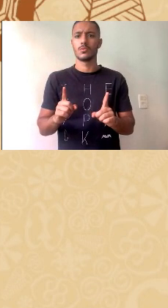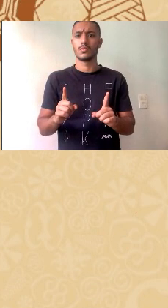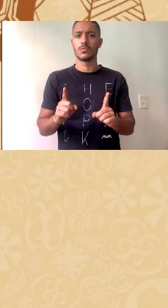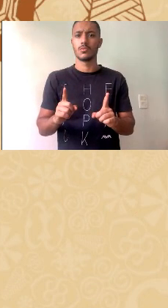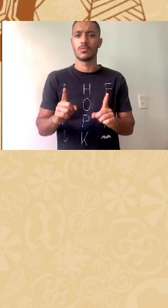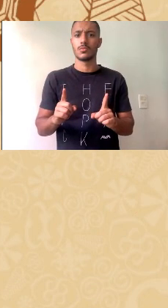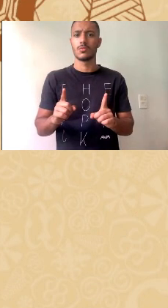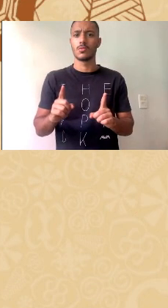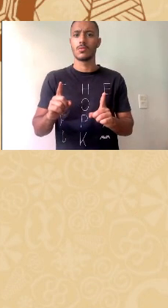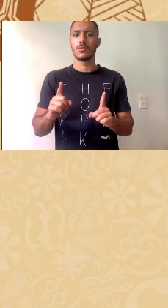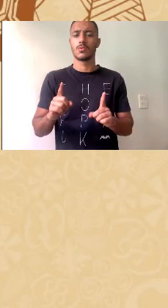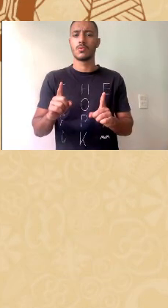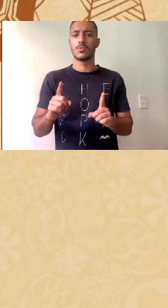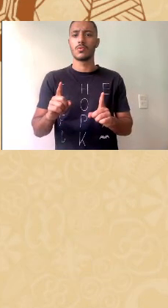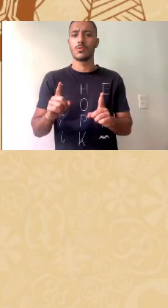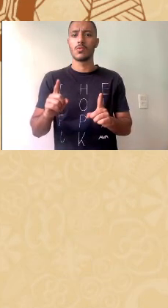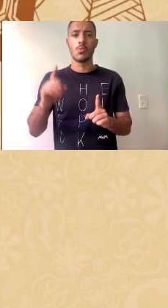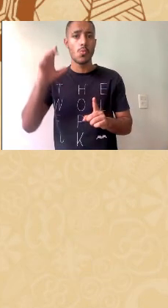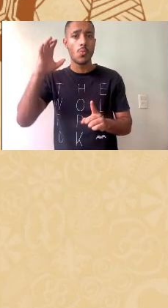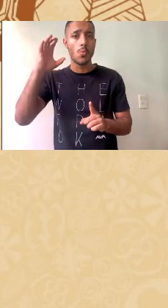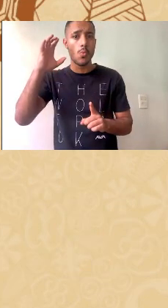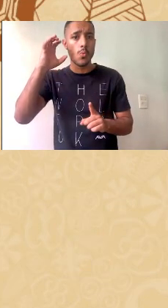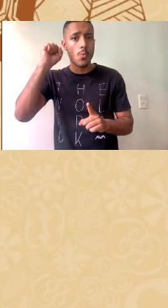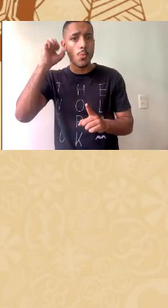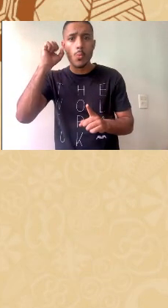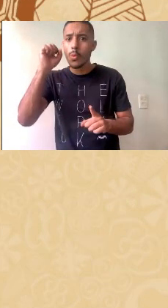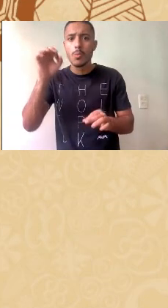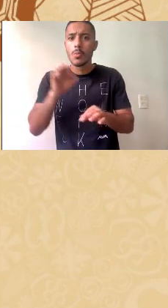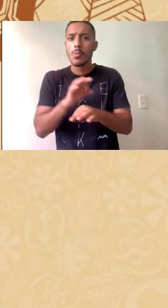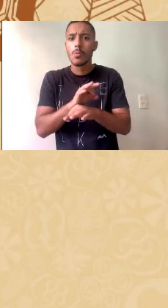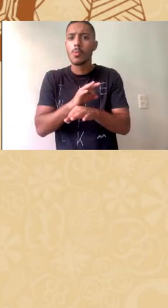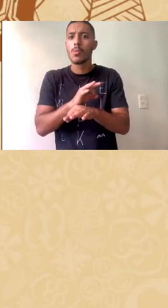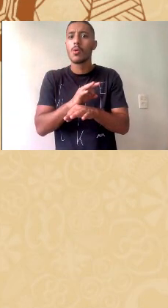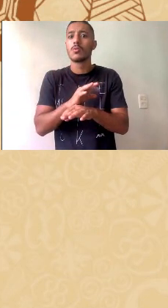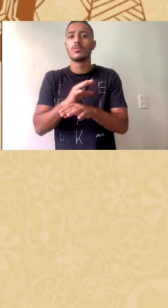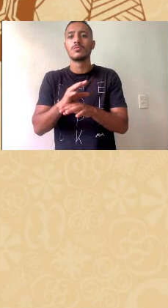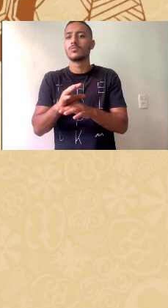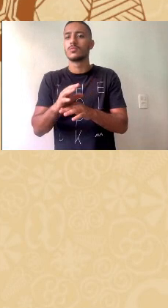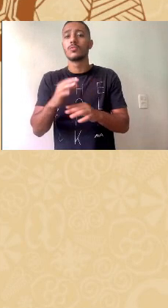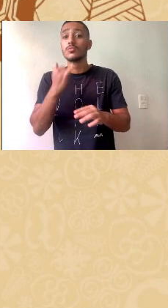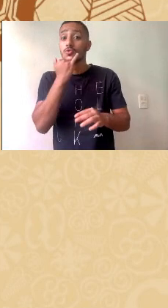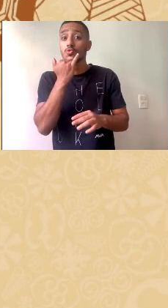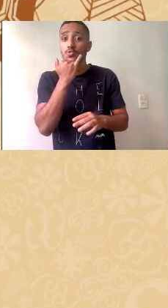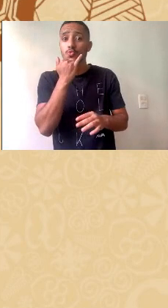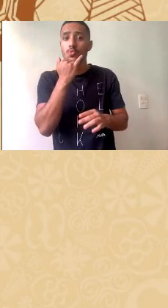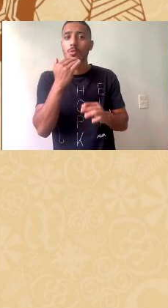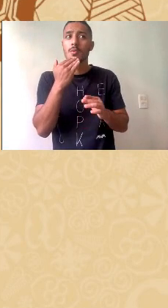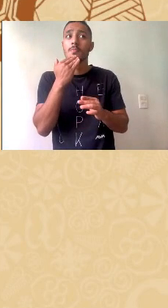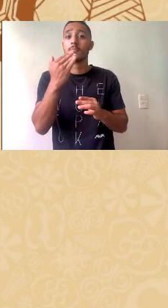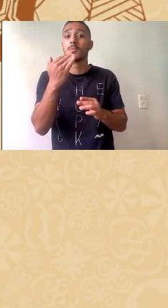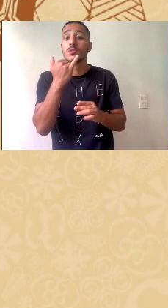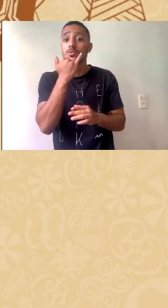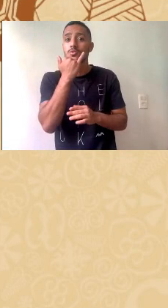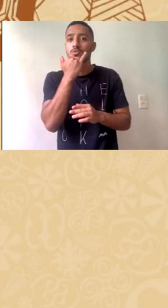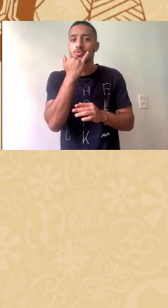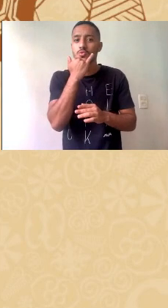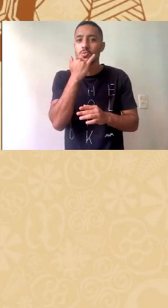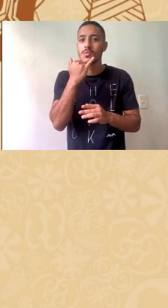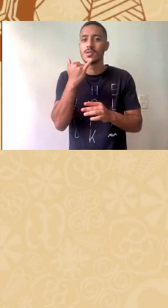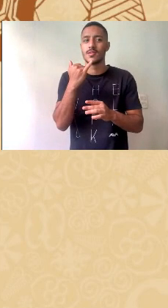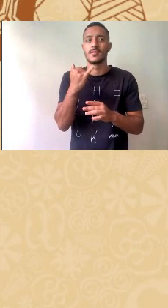Cláudia, seu áudio fechou. Encostei sem querer. Eu tenho essa mania de falar com as